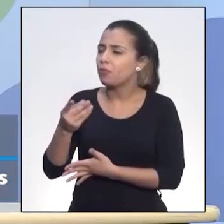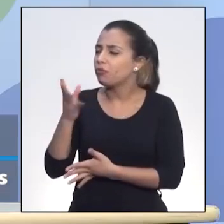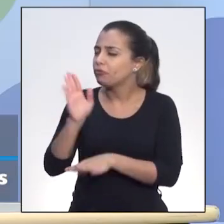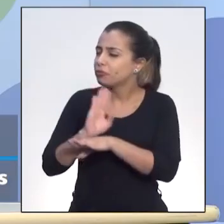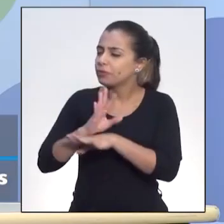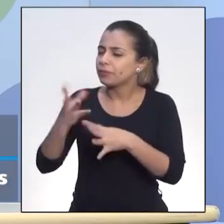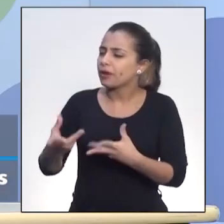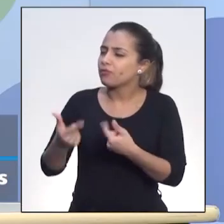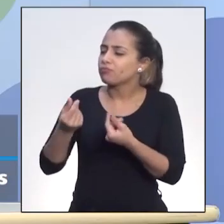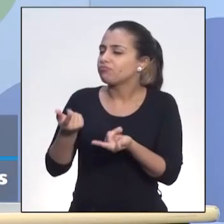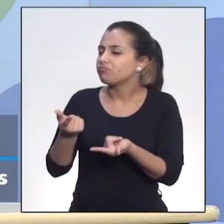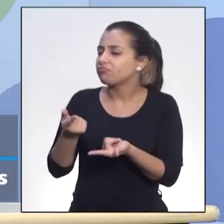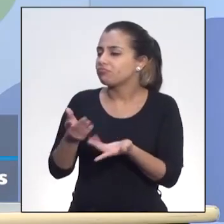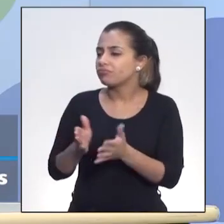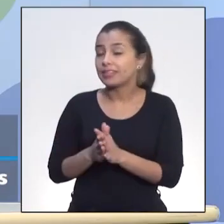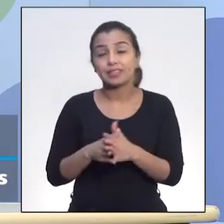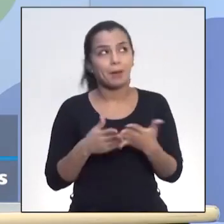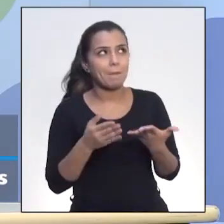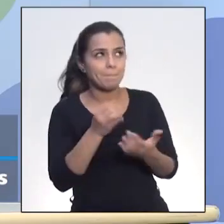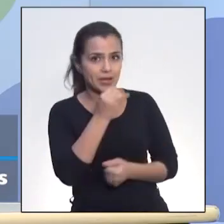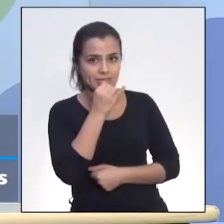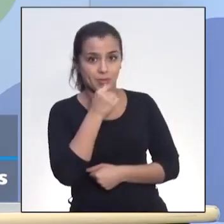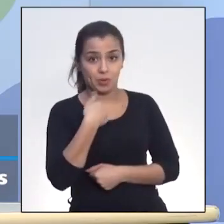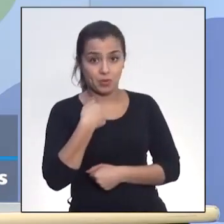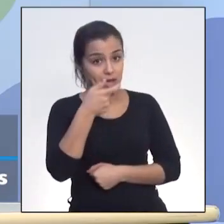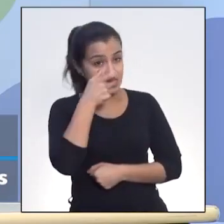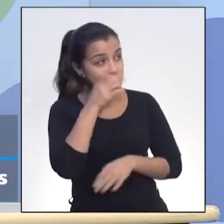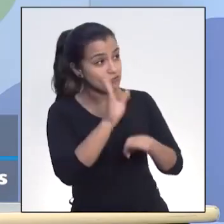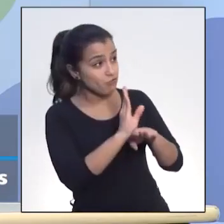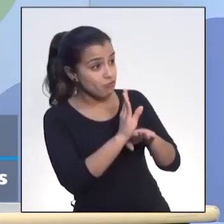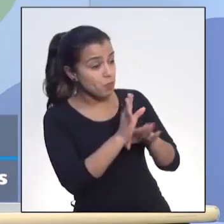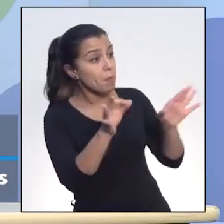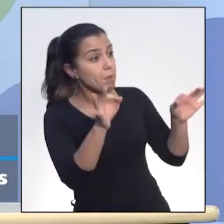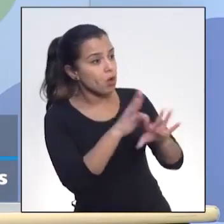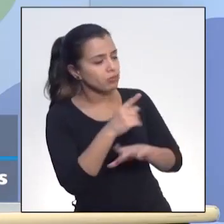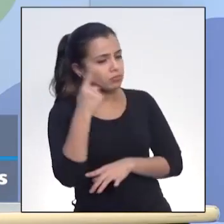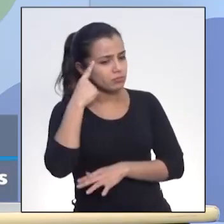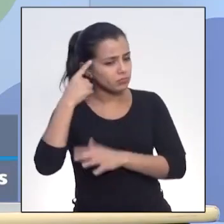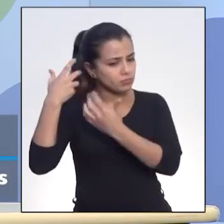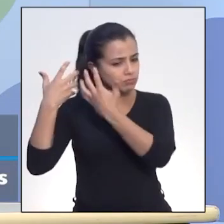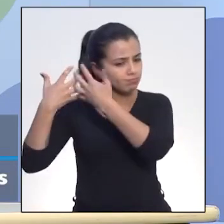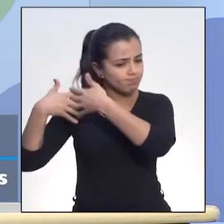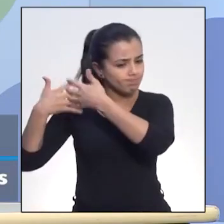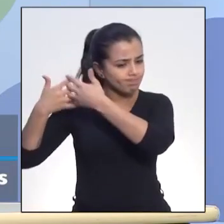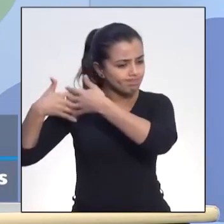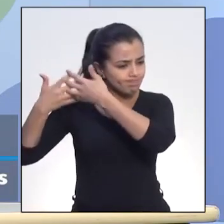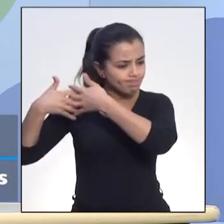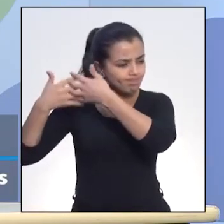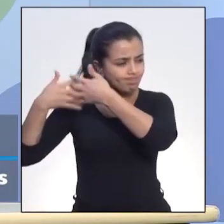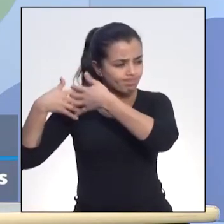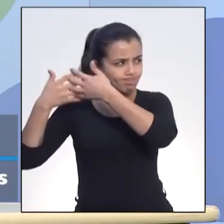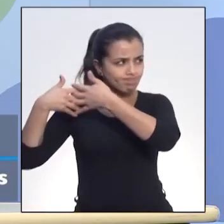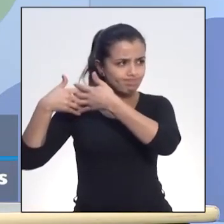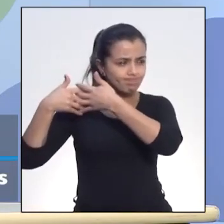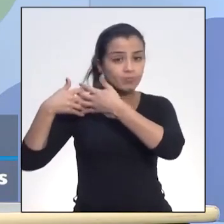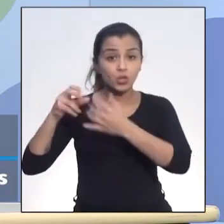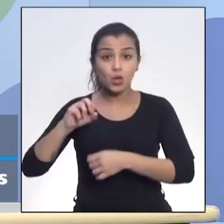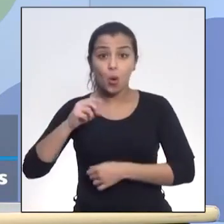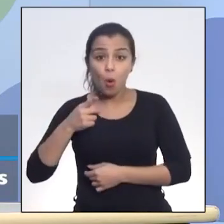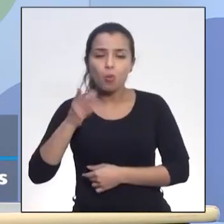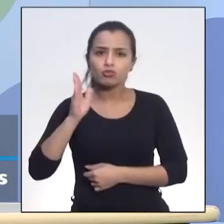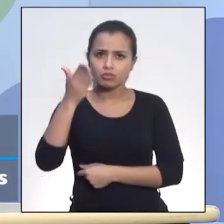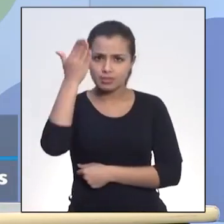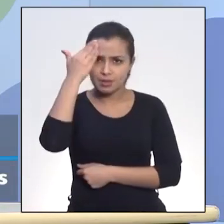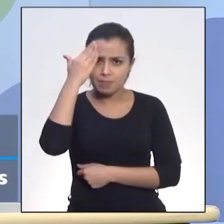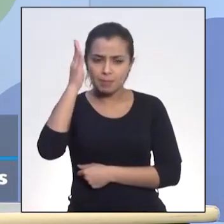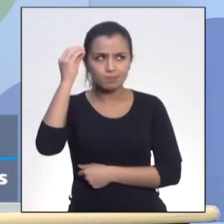mim, a mensagem que ele passa, se depois de assistir aquele filme eu saio refletindo sobre alguma coisa que eu não tinha parado para pensar, ou já sabia e